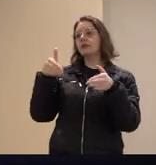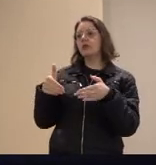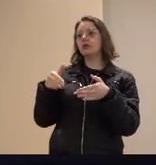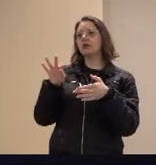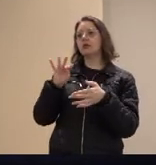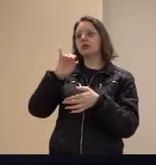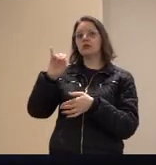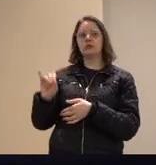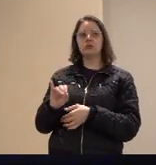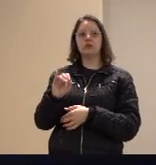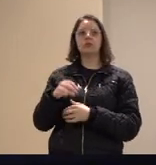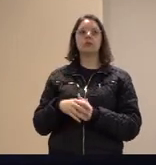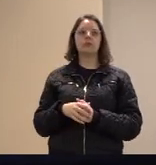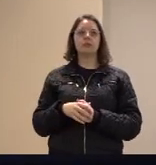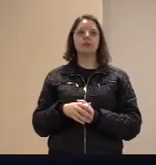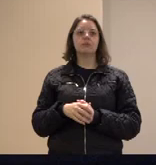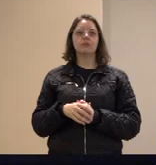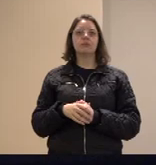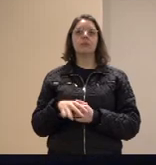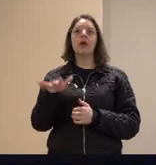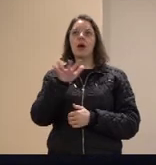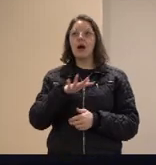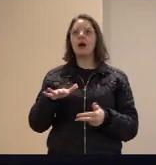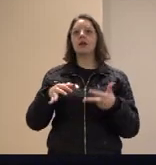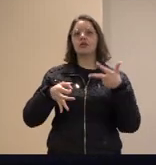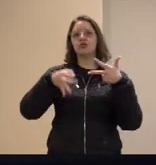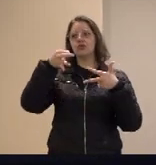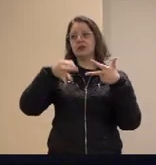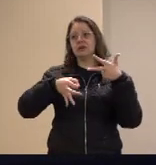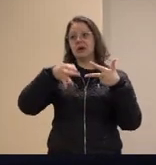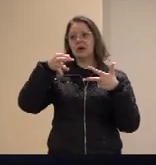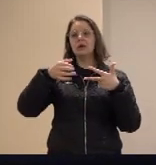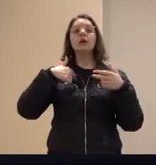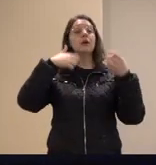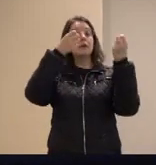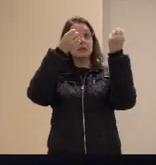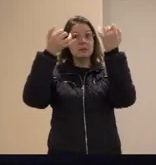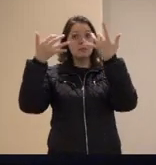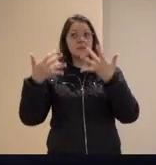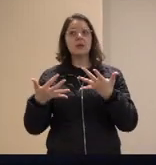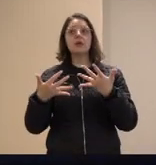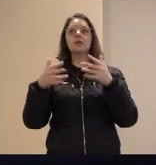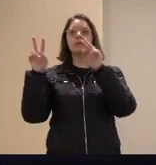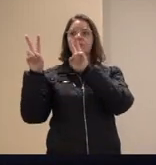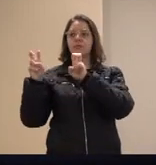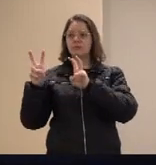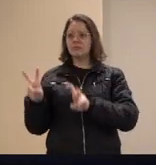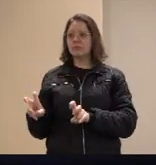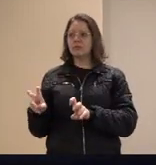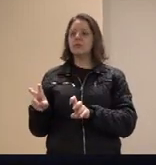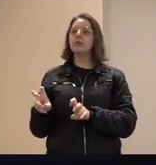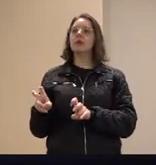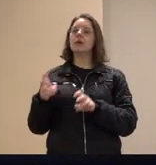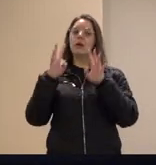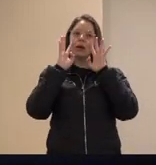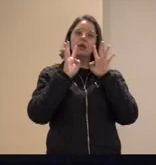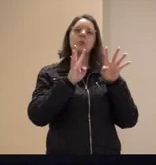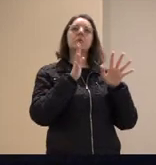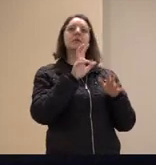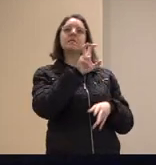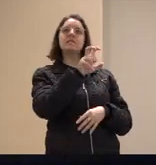Judiciário. E eu digo isso citando duas coisas que me chamou muito a atenção nessas 5 ou 6 visitas que eu já fiz